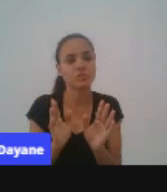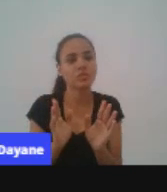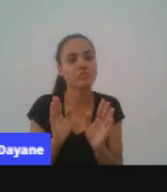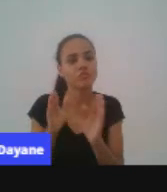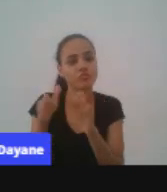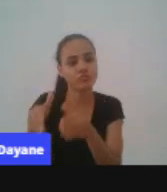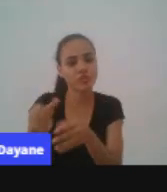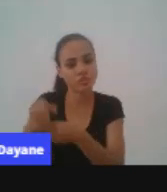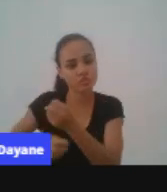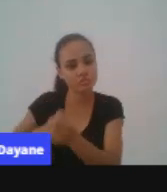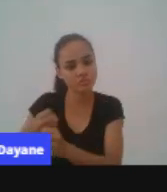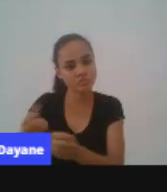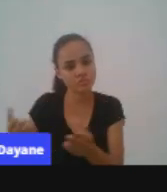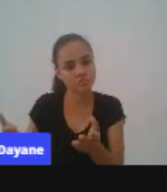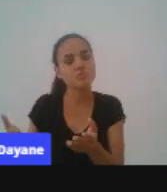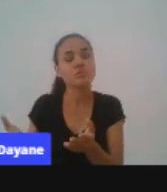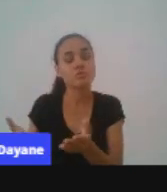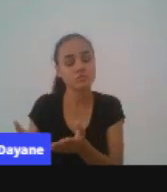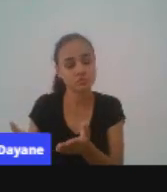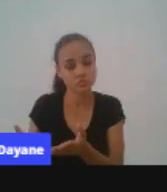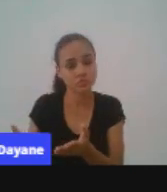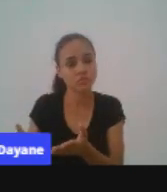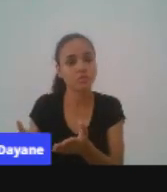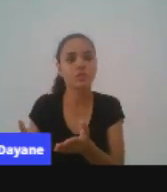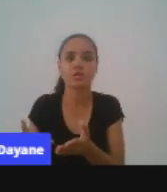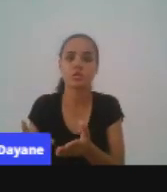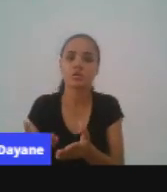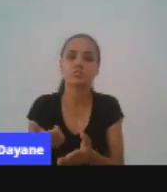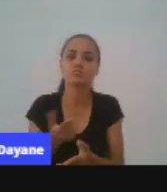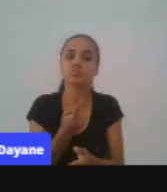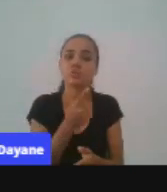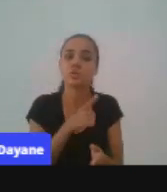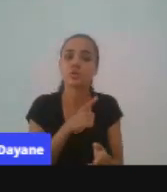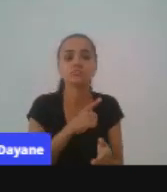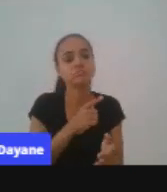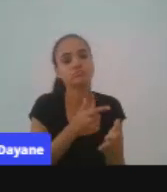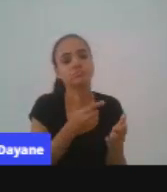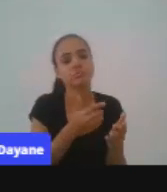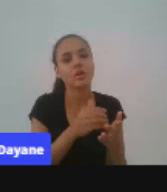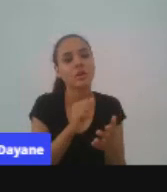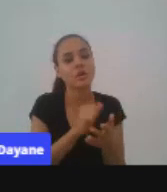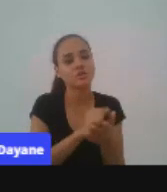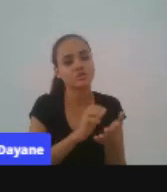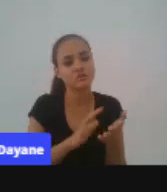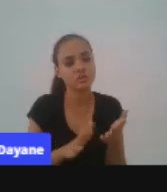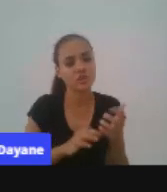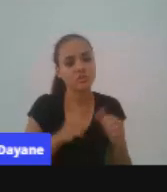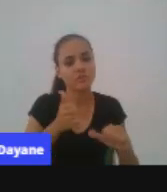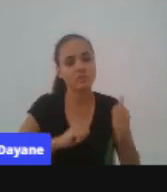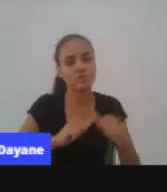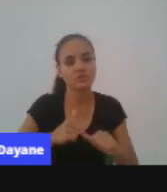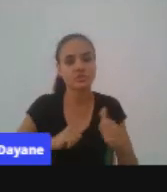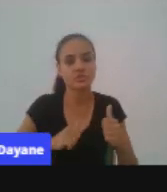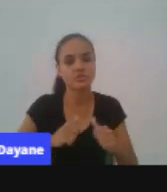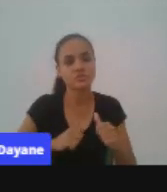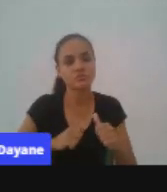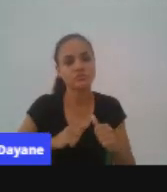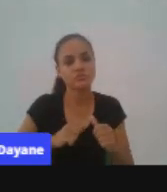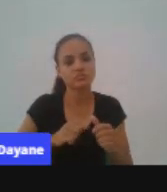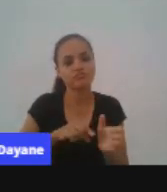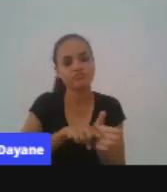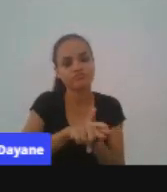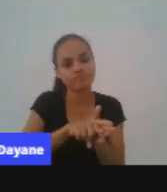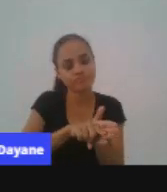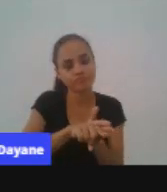atividade diagnóstica, que vai ser o primeiro caderno que vocês vão receber agora no início do ano letivo. E, embora a